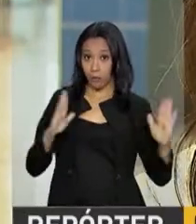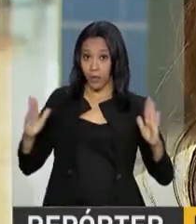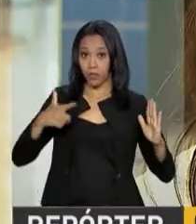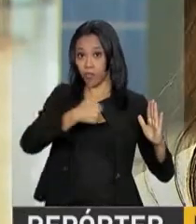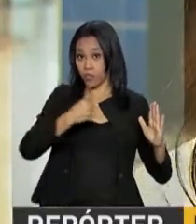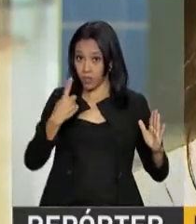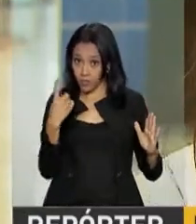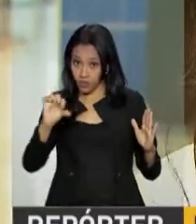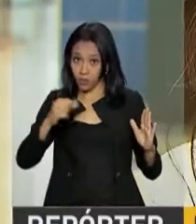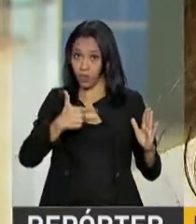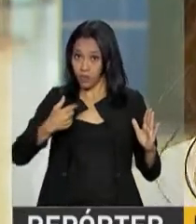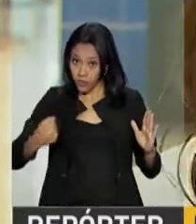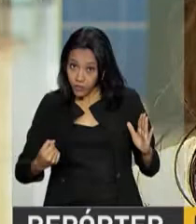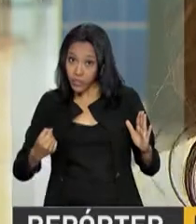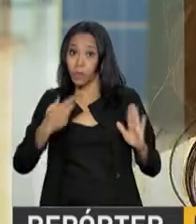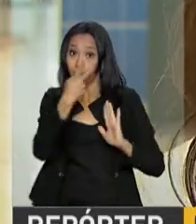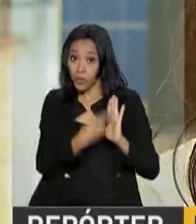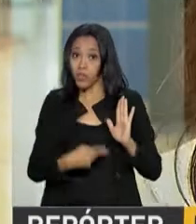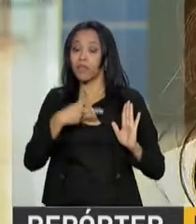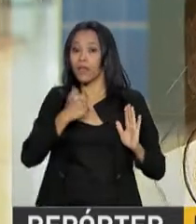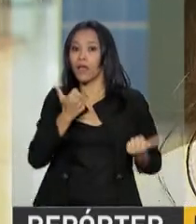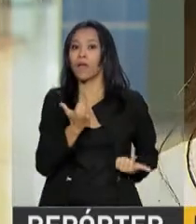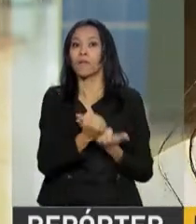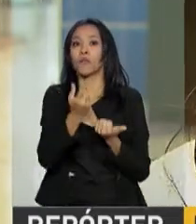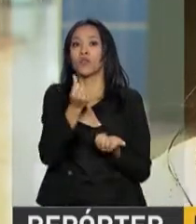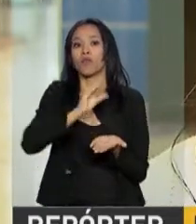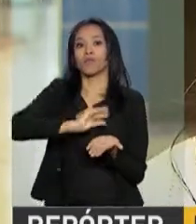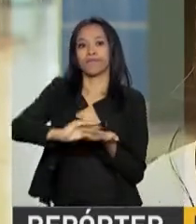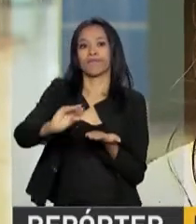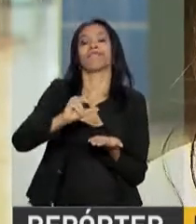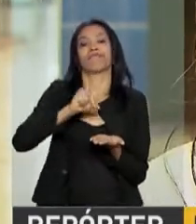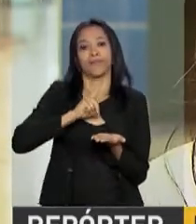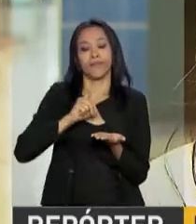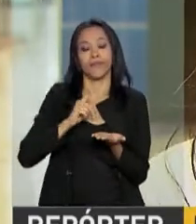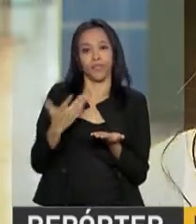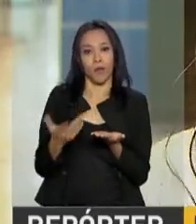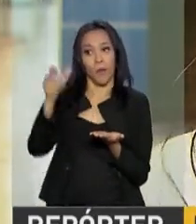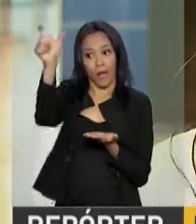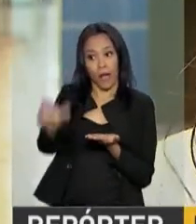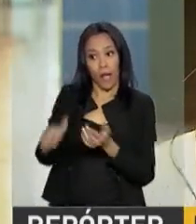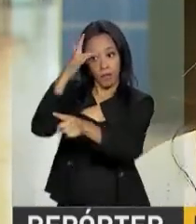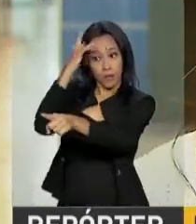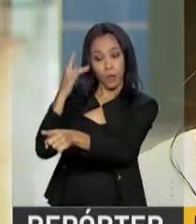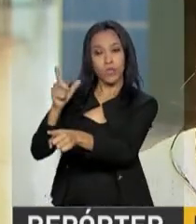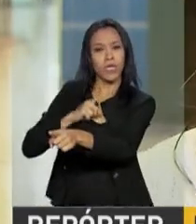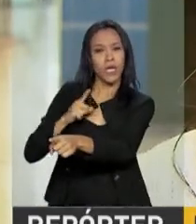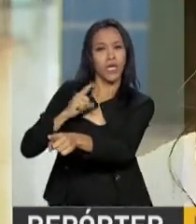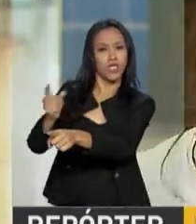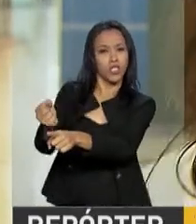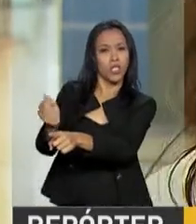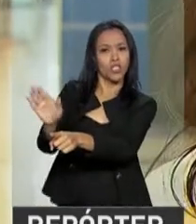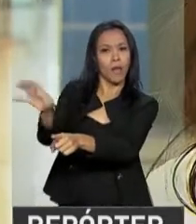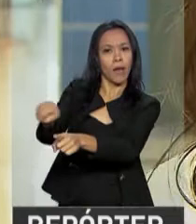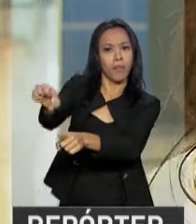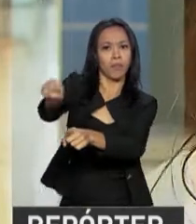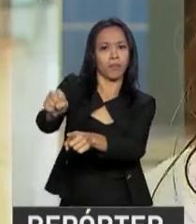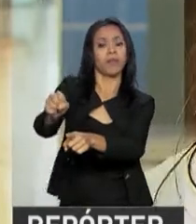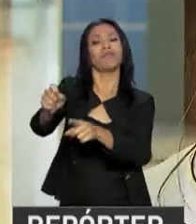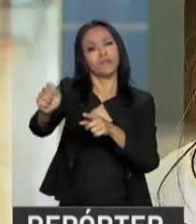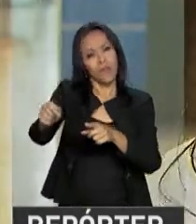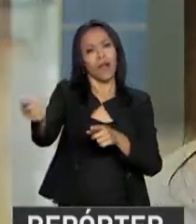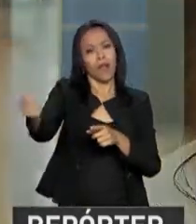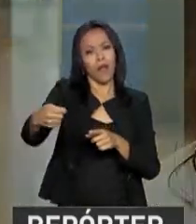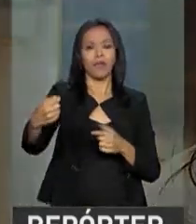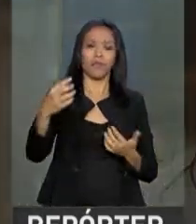e 2020 e projetos que vão receber aporte financeiro. Então, ainda que o produtor tenha algum recurso já captado, ele também pode se